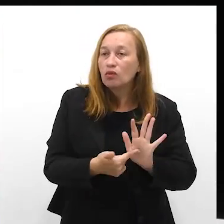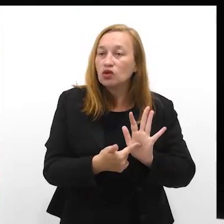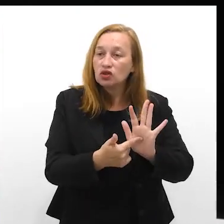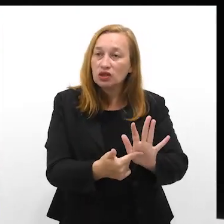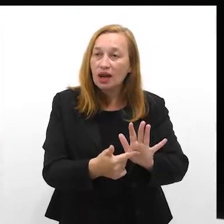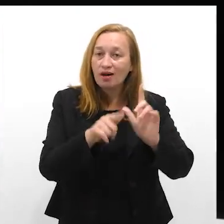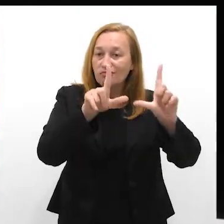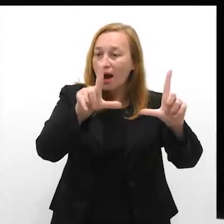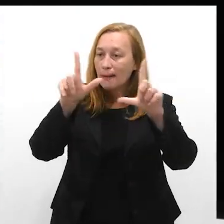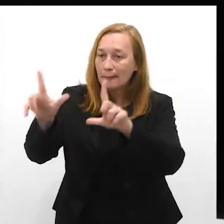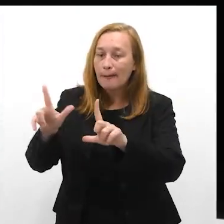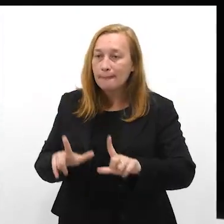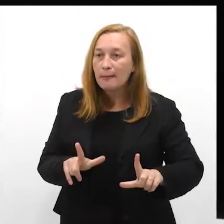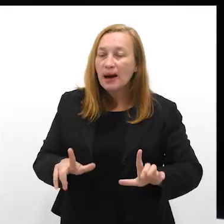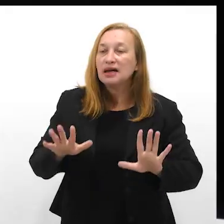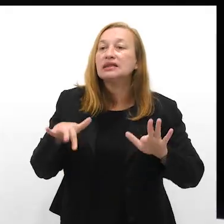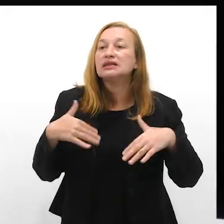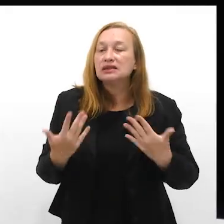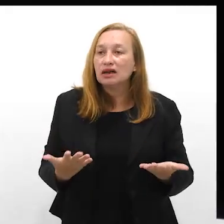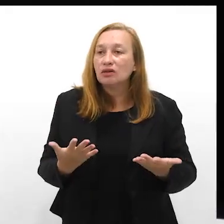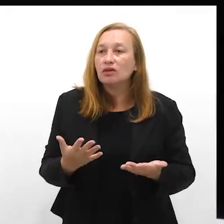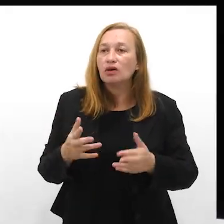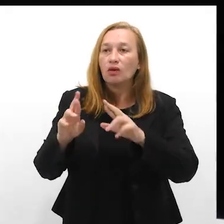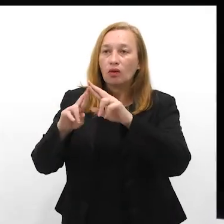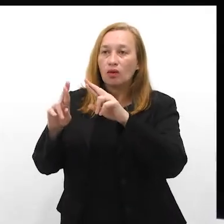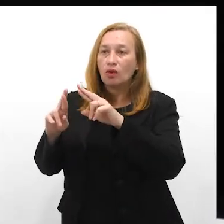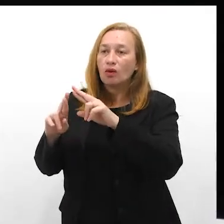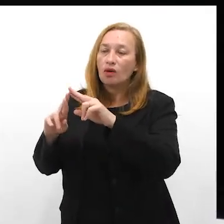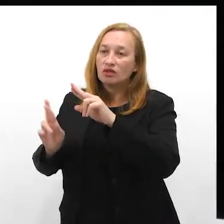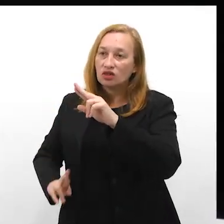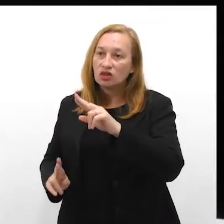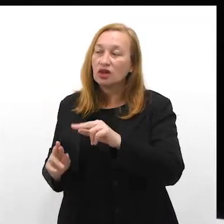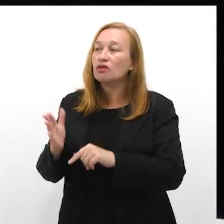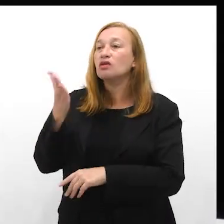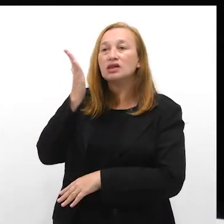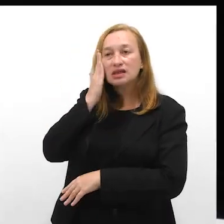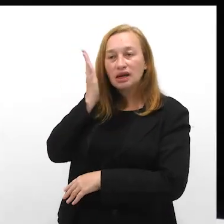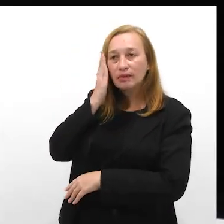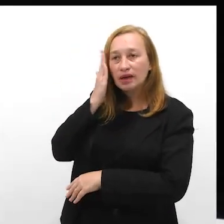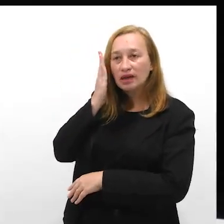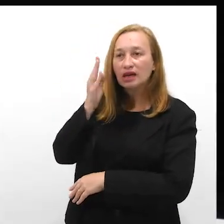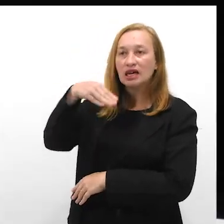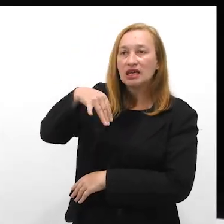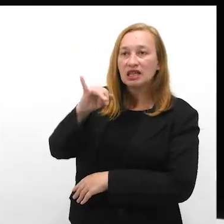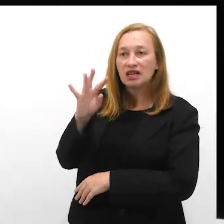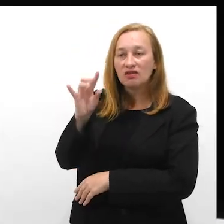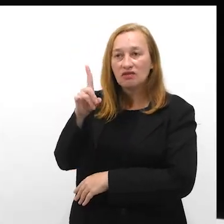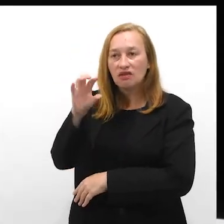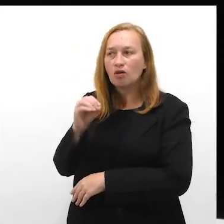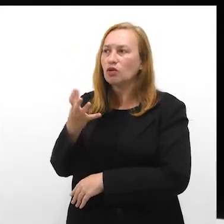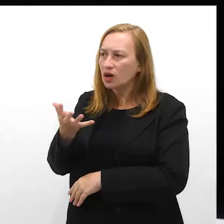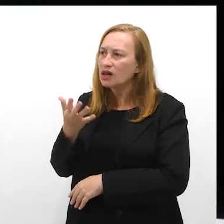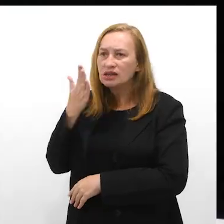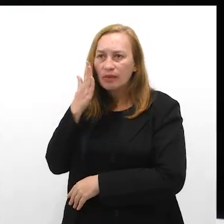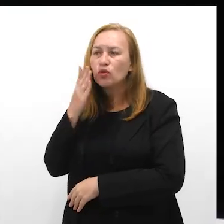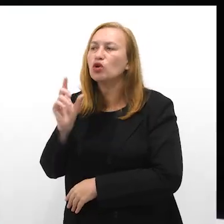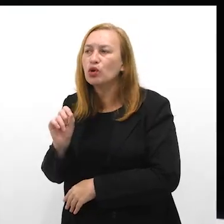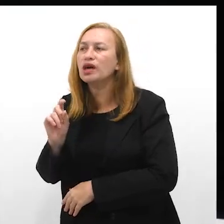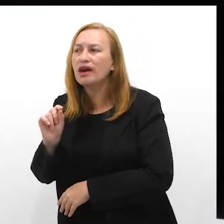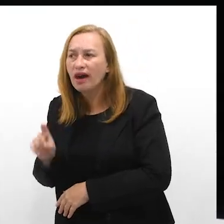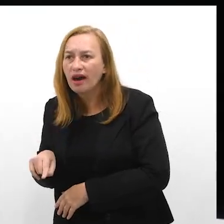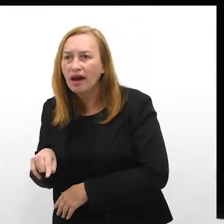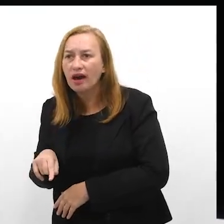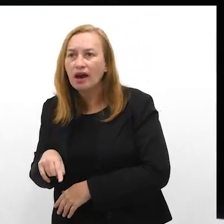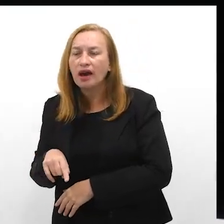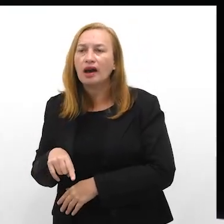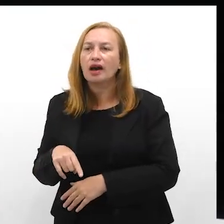final com uma exposição. Entendeu? Então, assim, aí a UFRJ ficou sabendo, através do Nivaldo. O Nivaldo, pô, quero saber o que